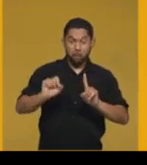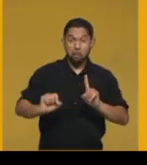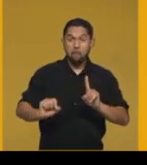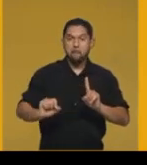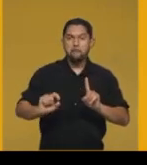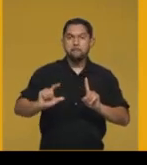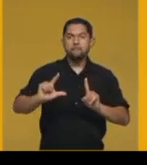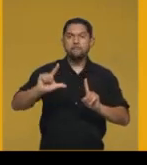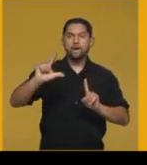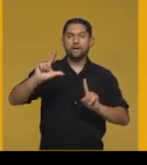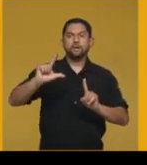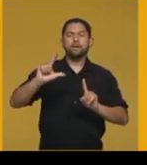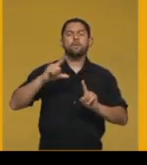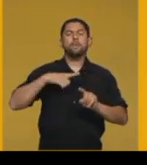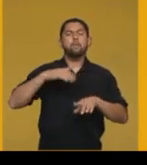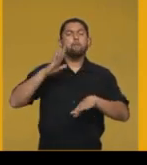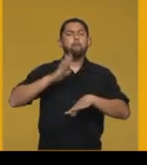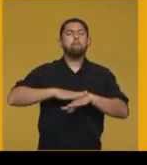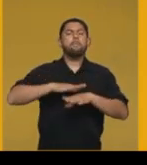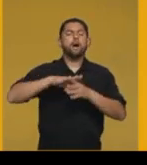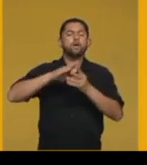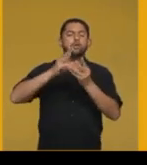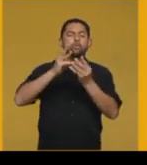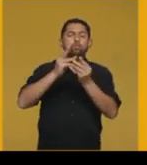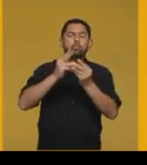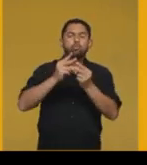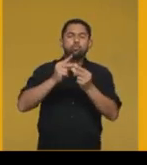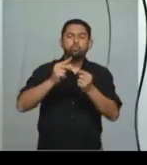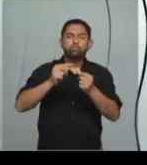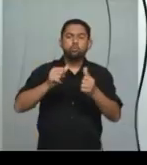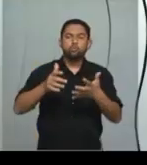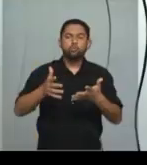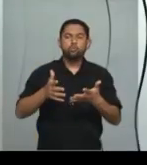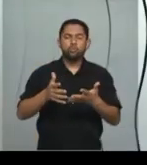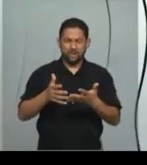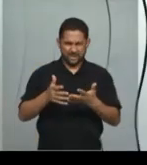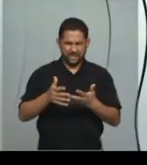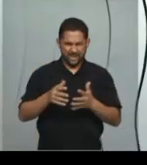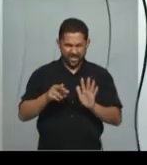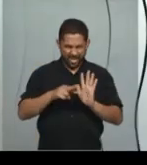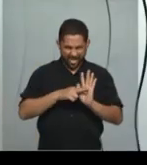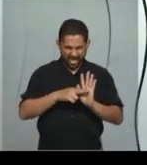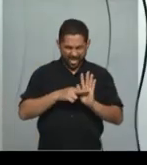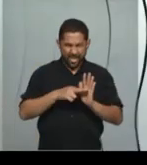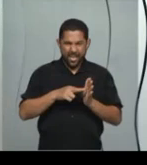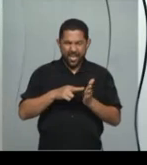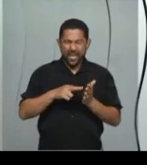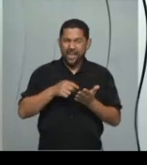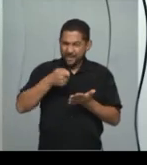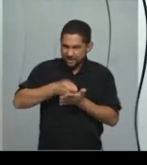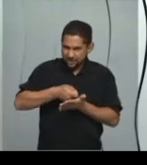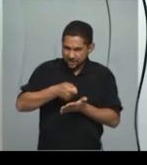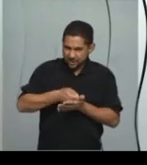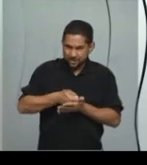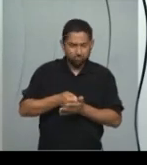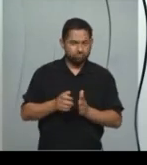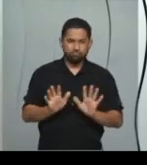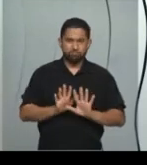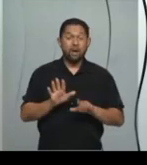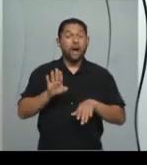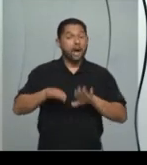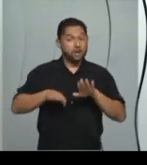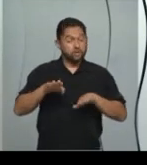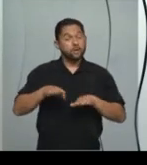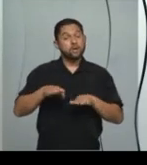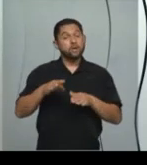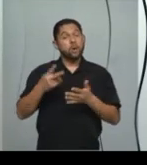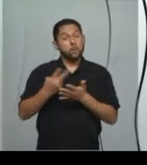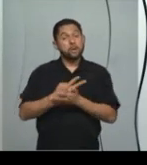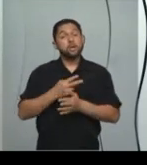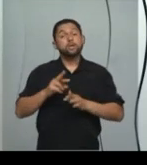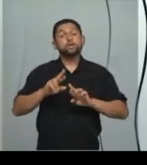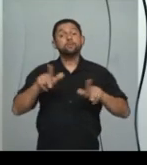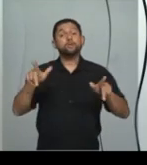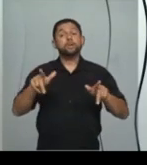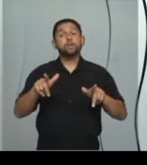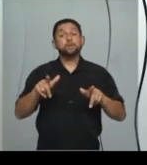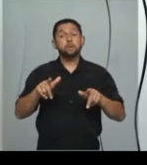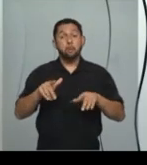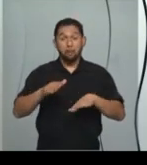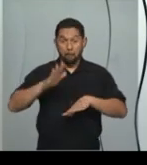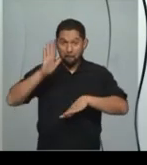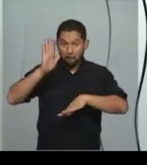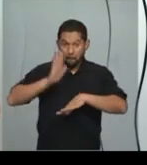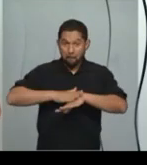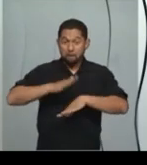a solubilidade. Isso é uma regra? Não. Pode ser que seja o contrário. Existem sais que quanto maior a temperatura,